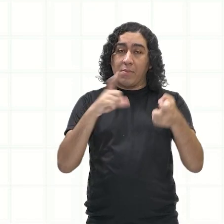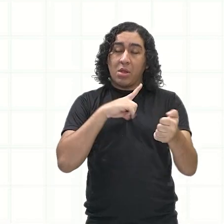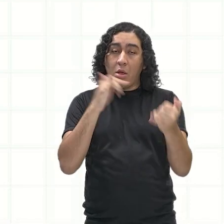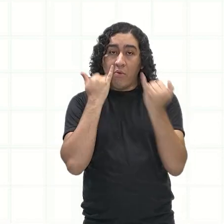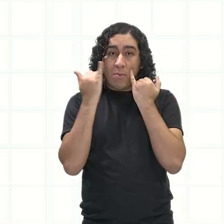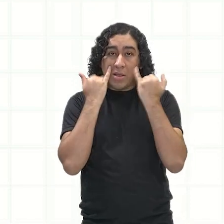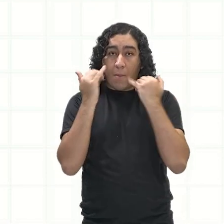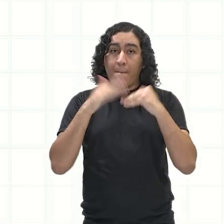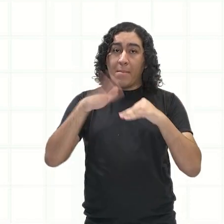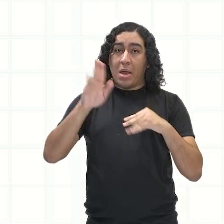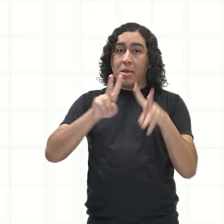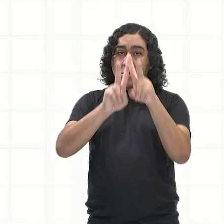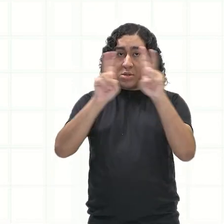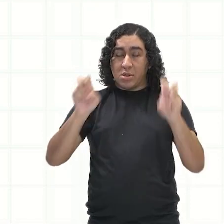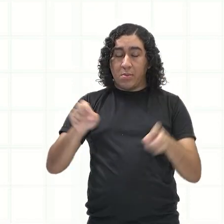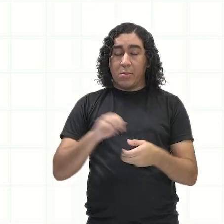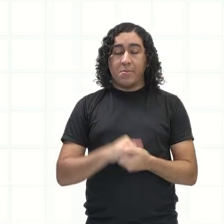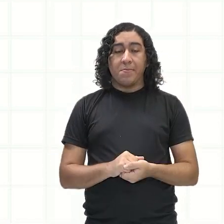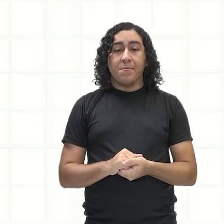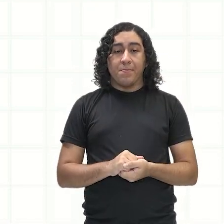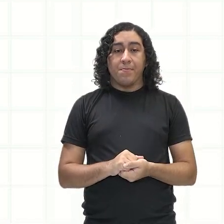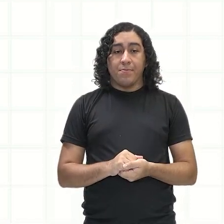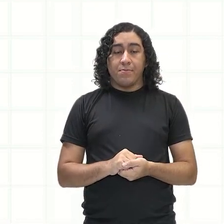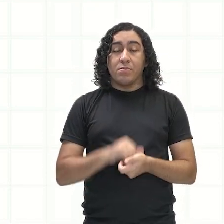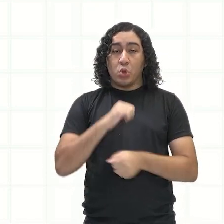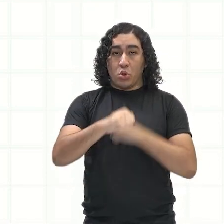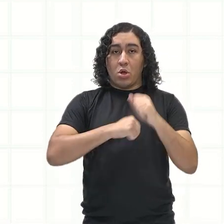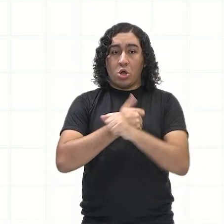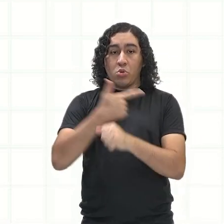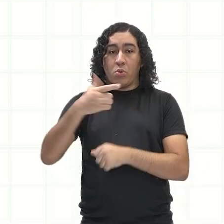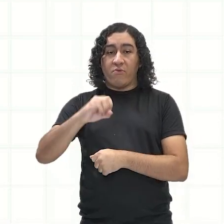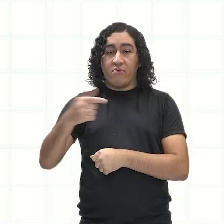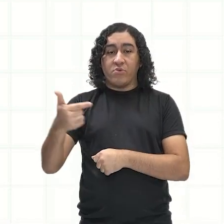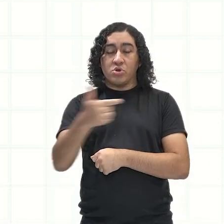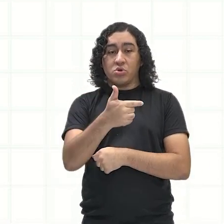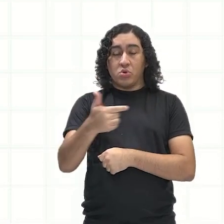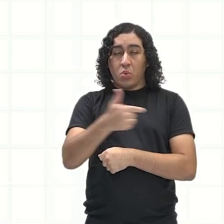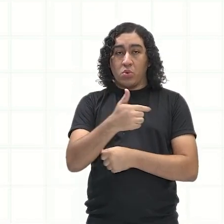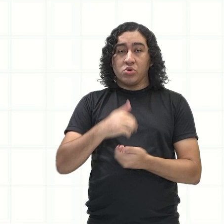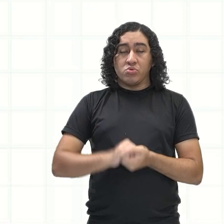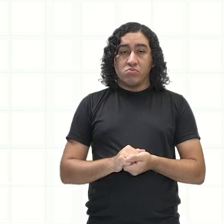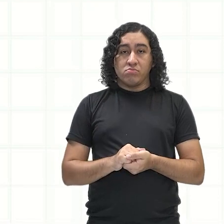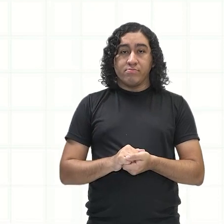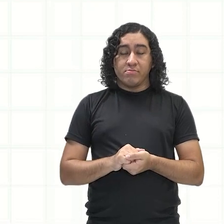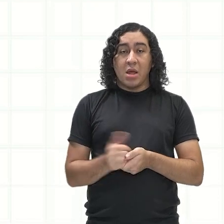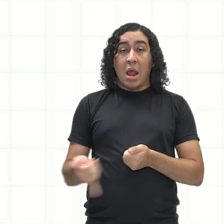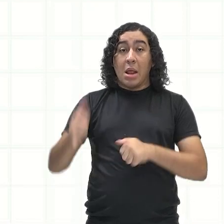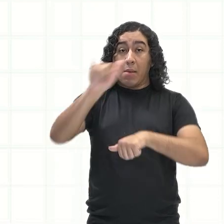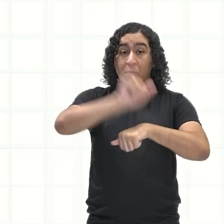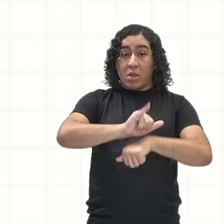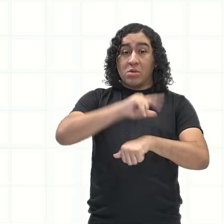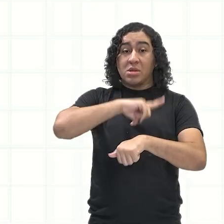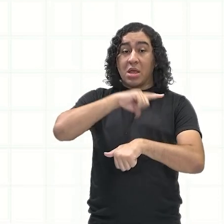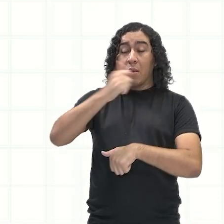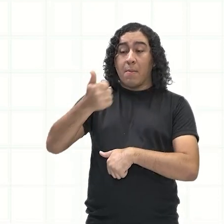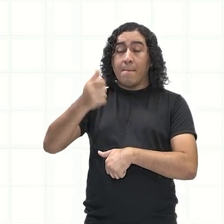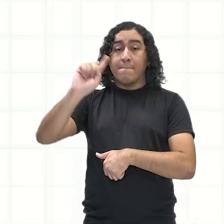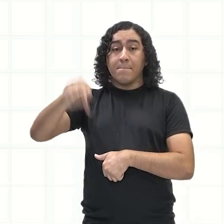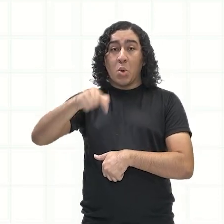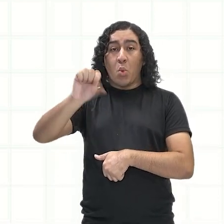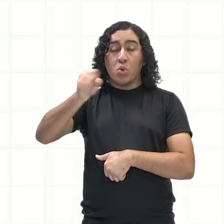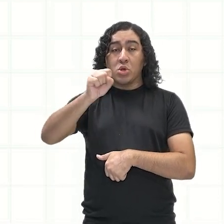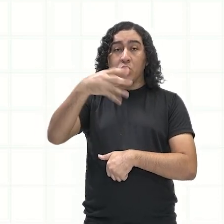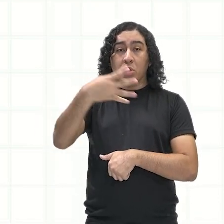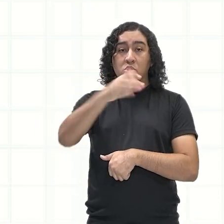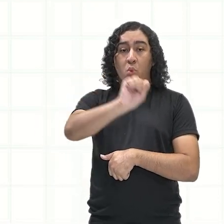ali sobre a AIDS no Amazonas. Em 2022, Manaus, a capital aí do Amazonas, registrou